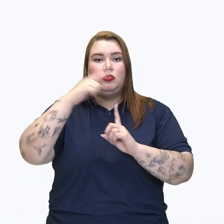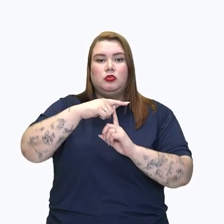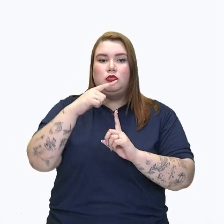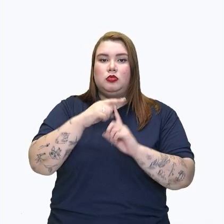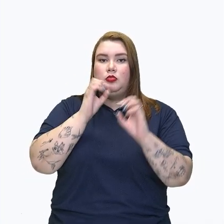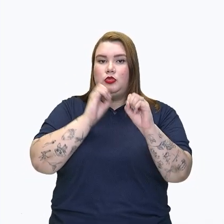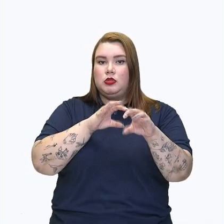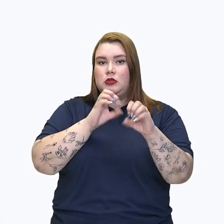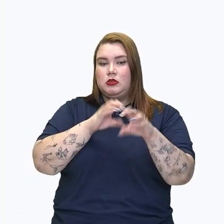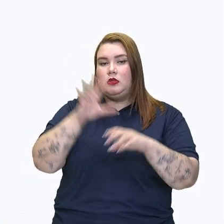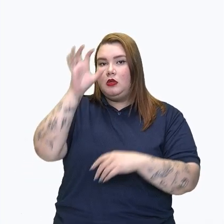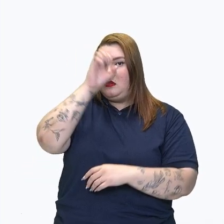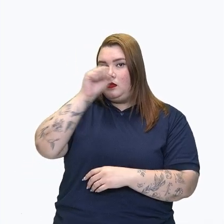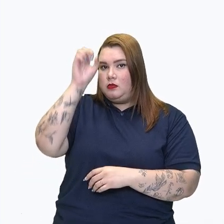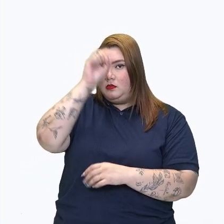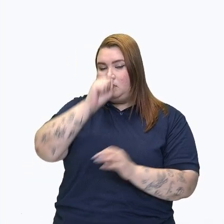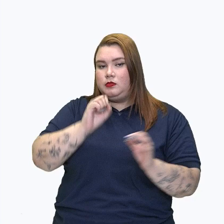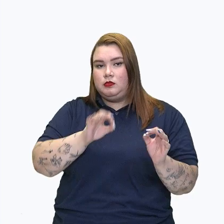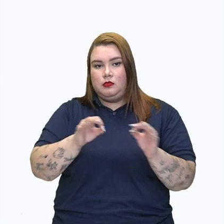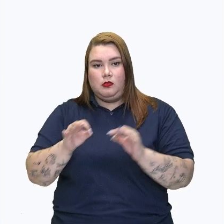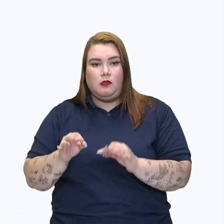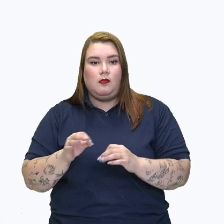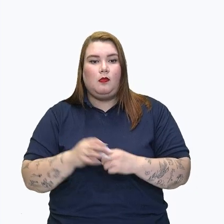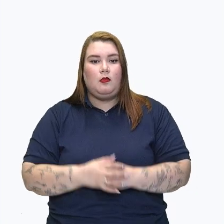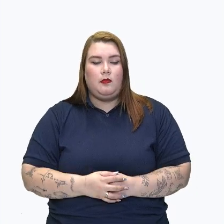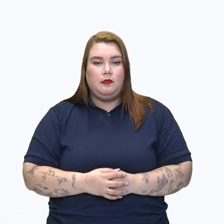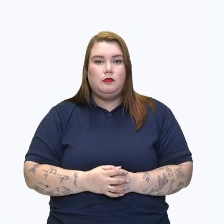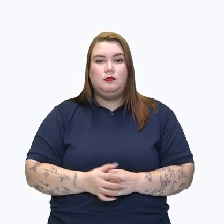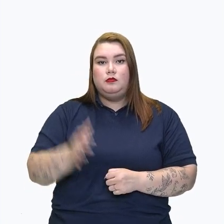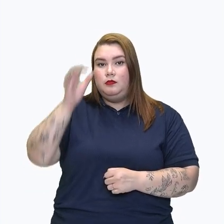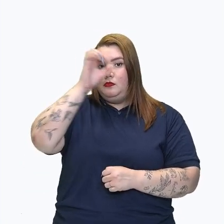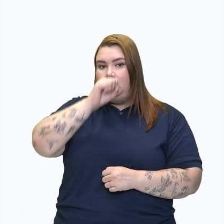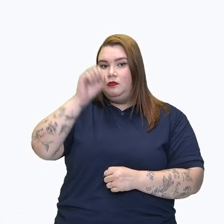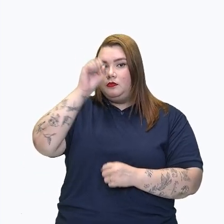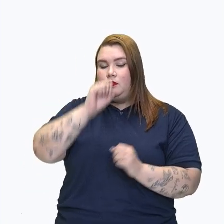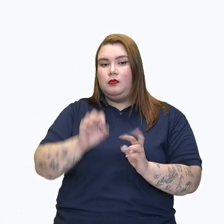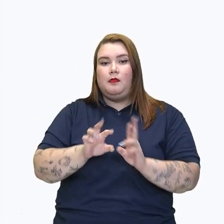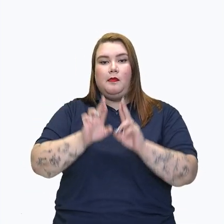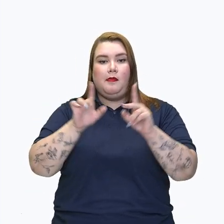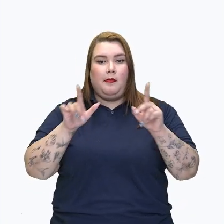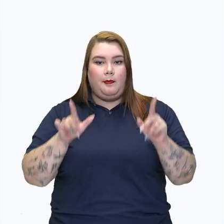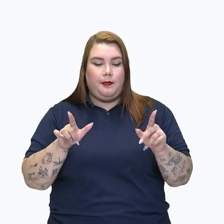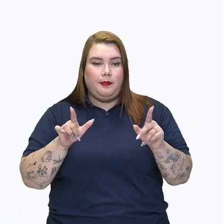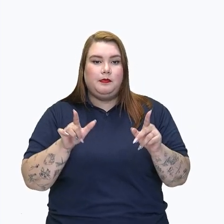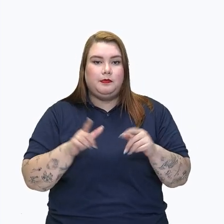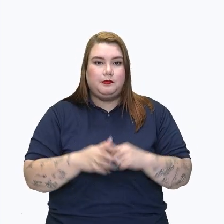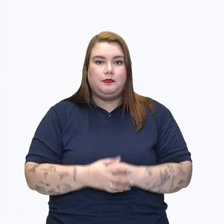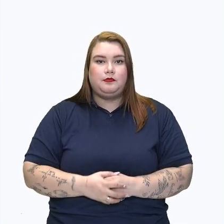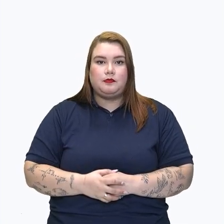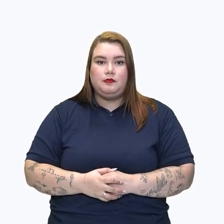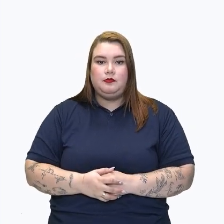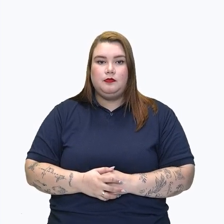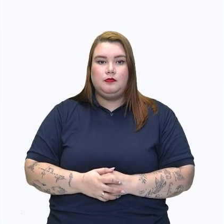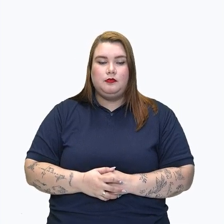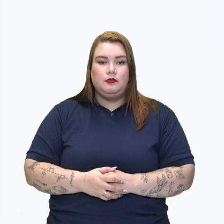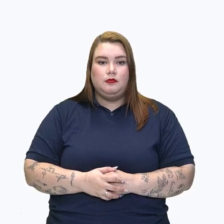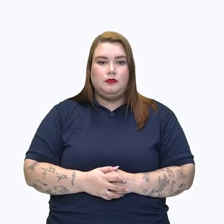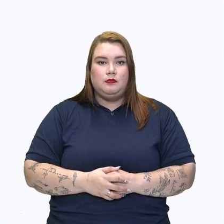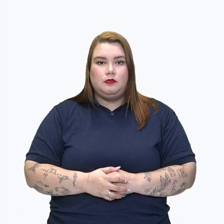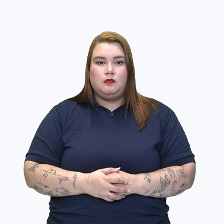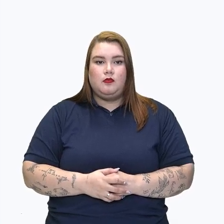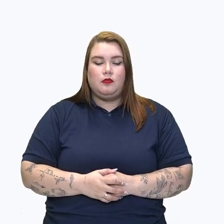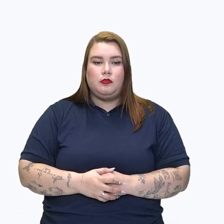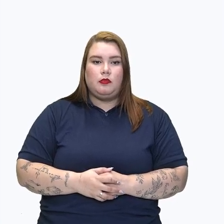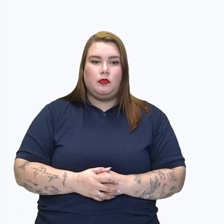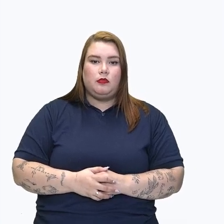ensinar e aprender, né, Ellen? Com certeza, né? Uma aprendizagem aí significativa, como a gente já falou anteriormente. Exatamente. E o que a